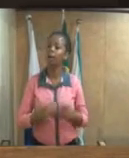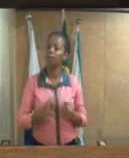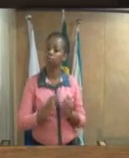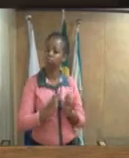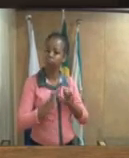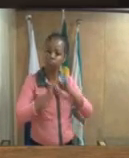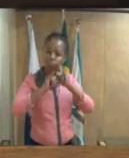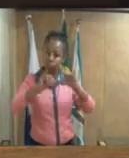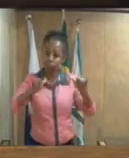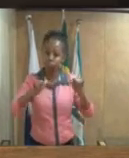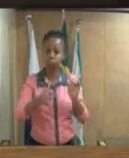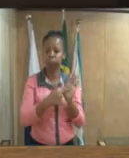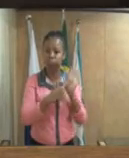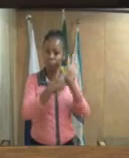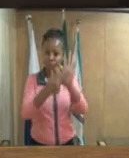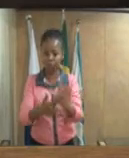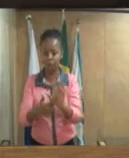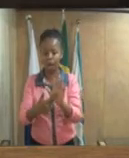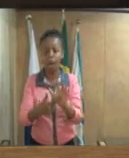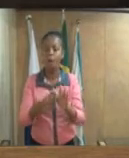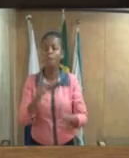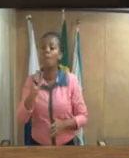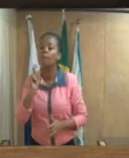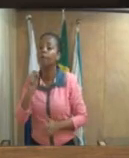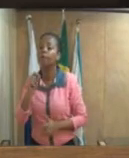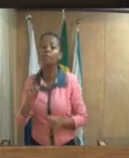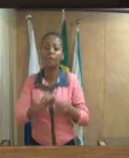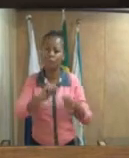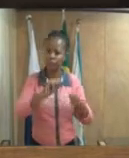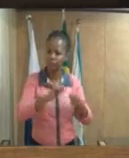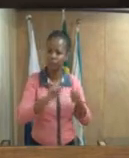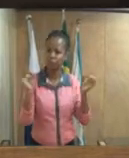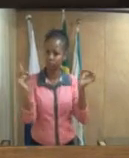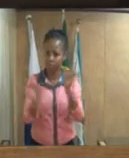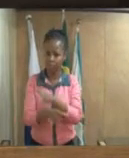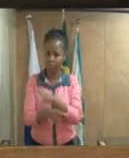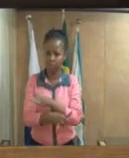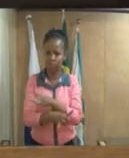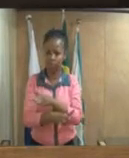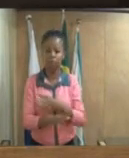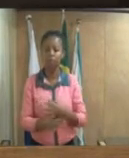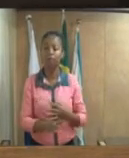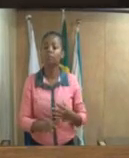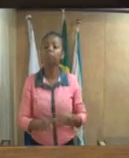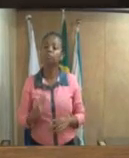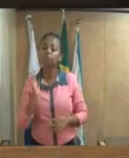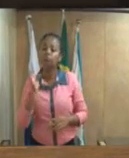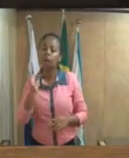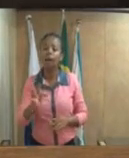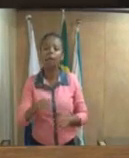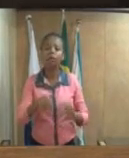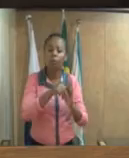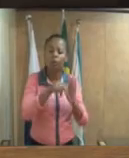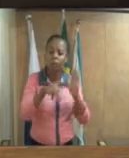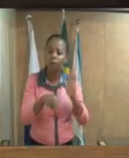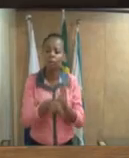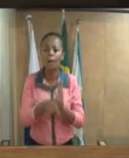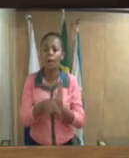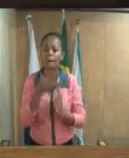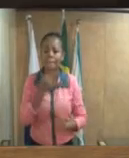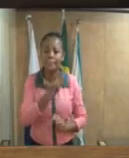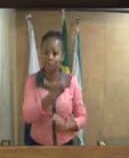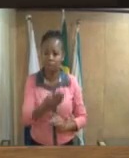por conseguinte, publicar um parecer que, de fato, irá convalidar esse pedido